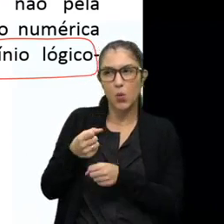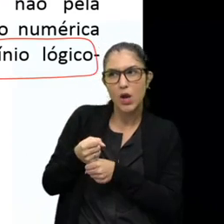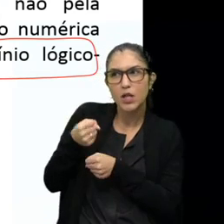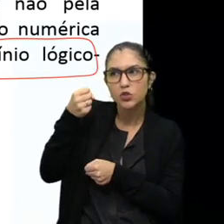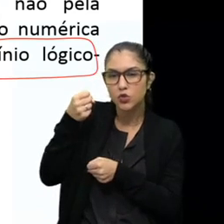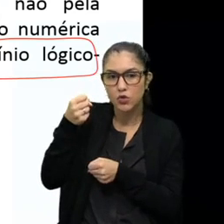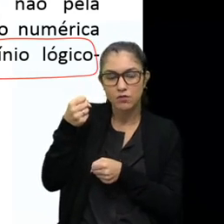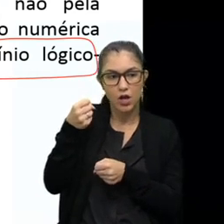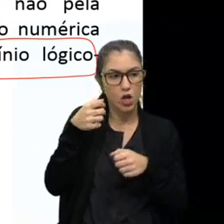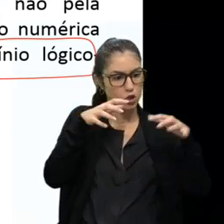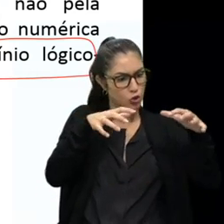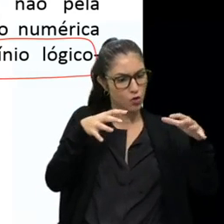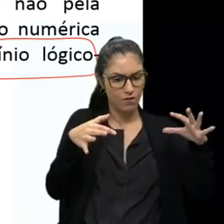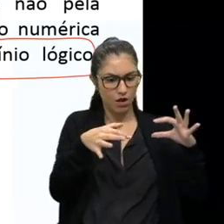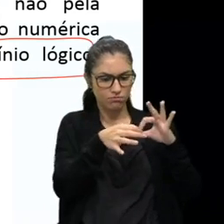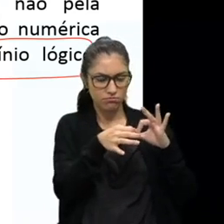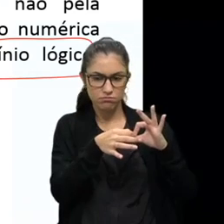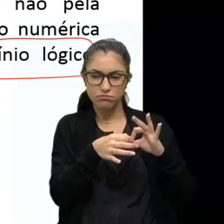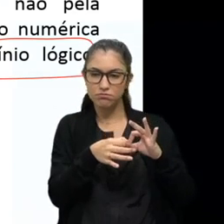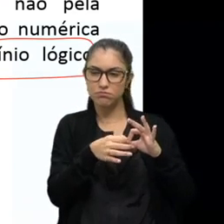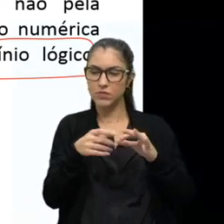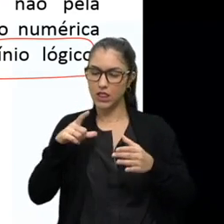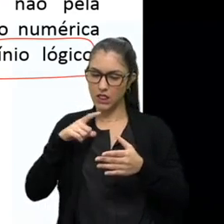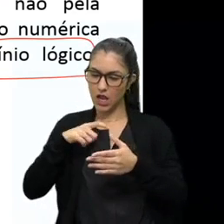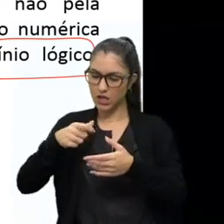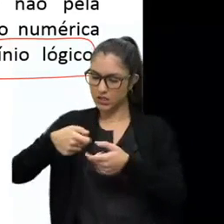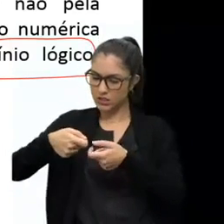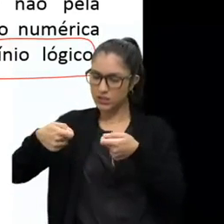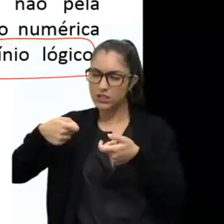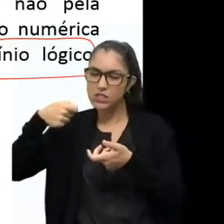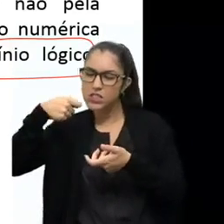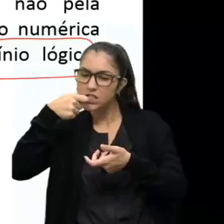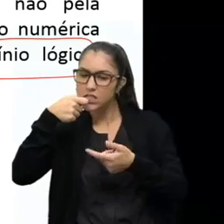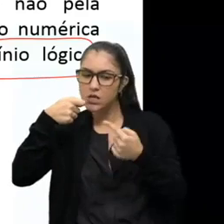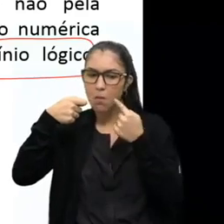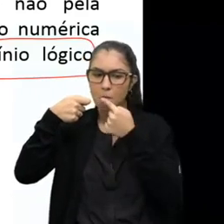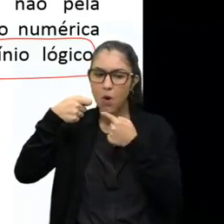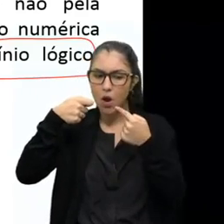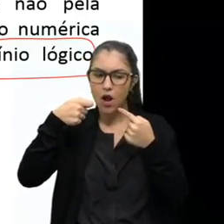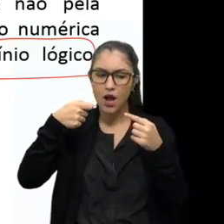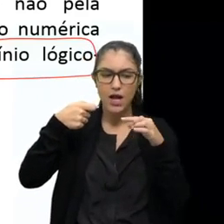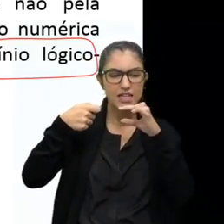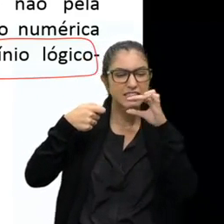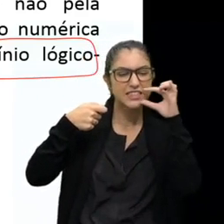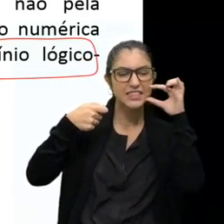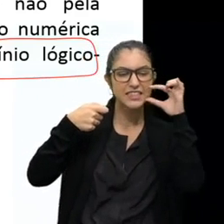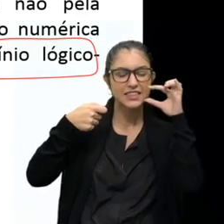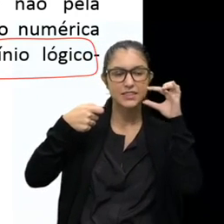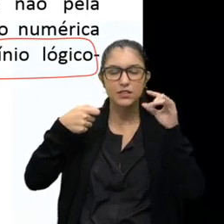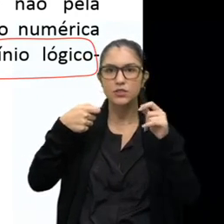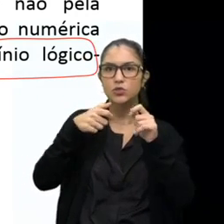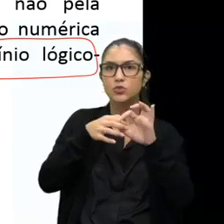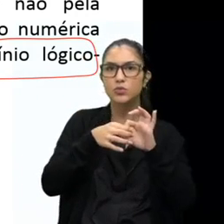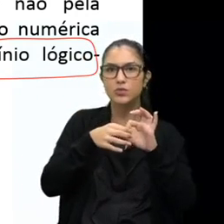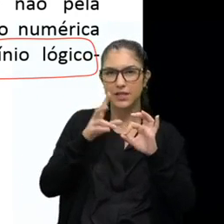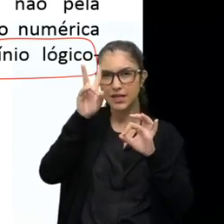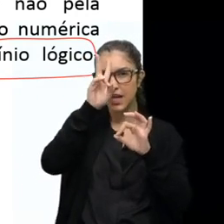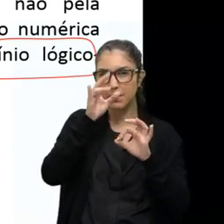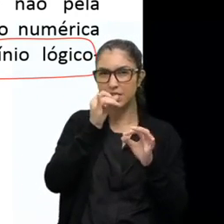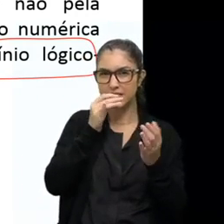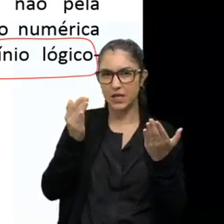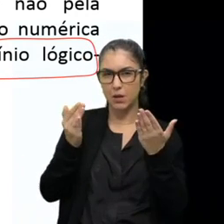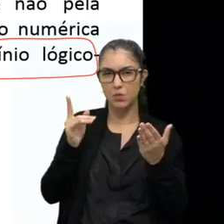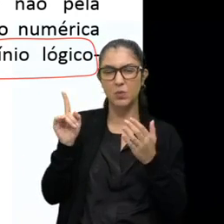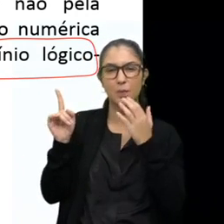com a chuva, da escova de dente com a boca? É a questão de raciocínio lógico. E aqui a gente entra com um exemplo, antes de